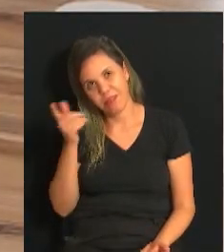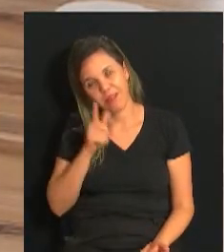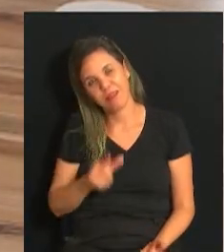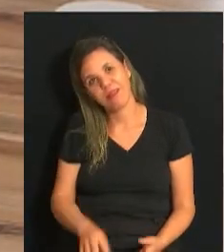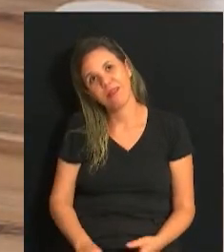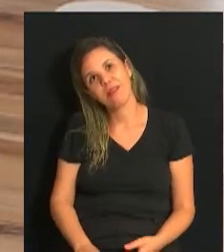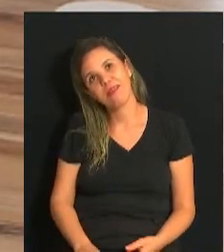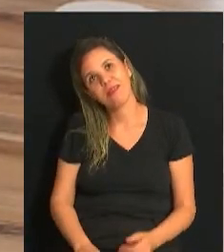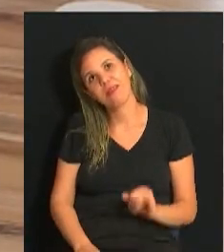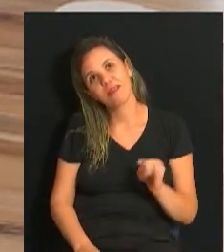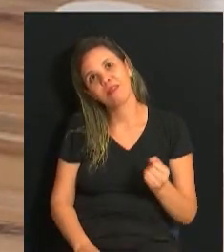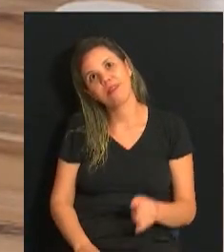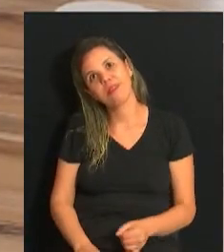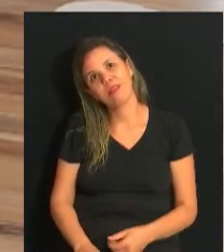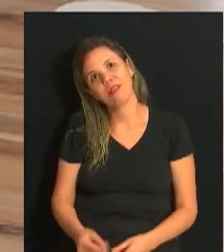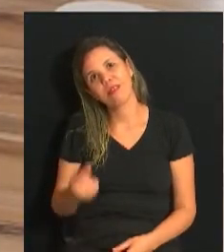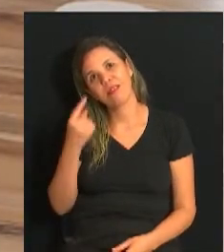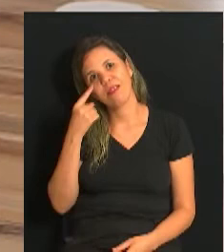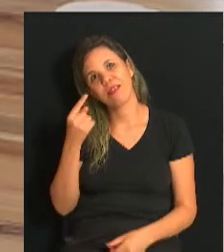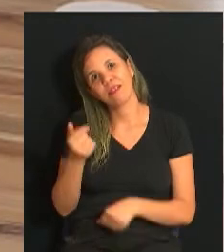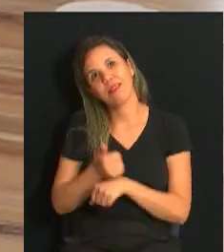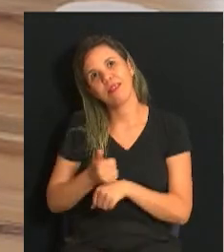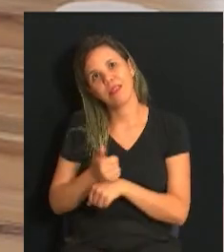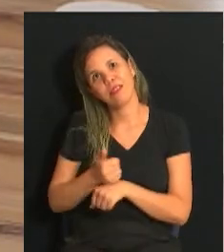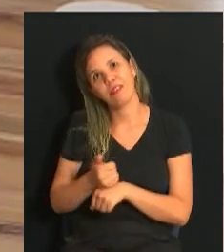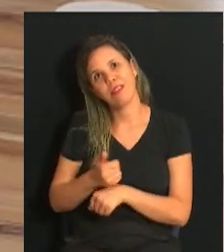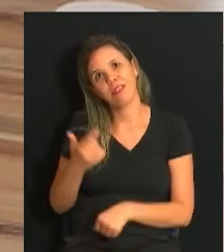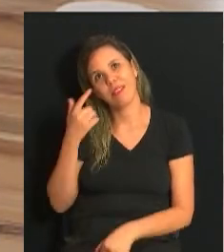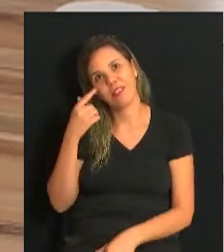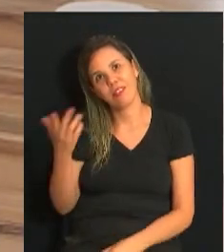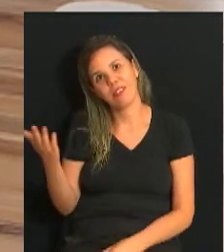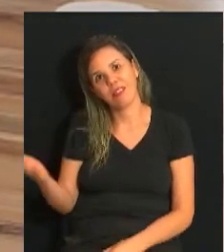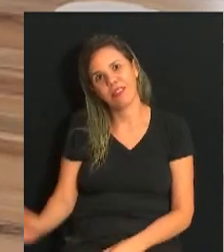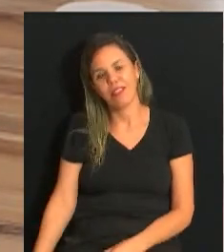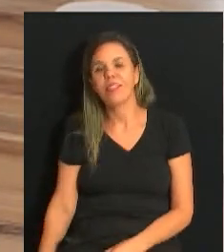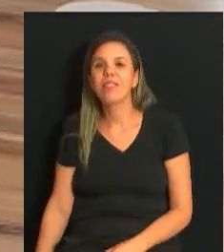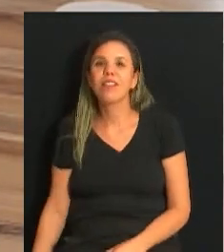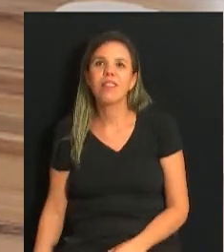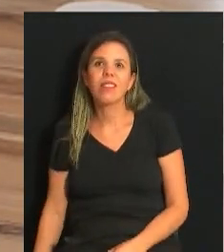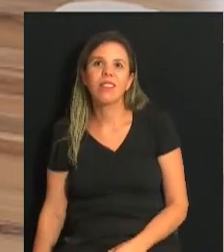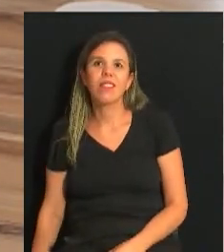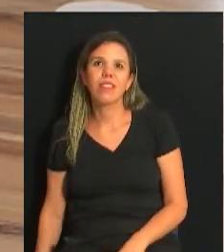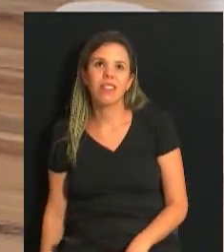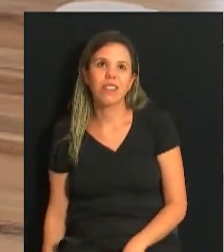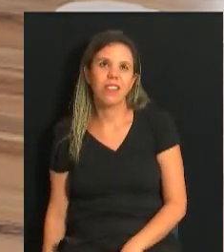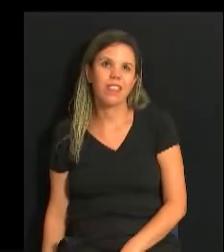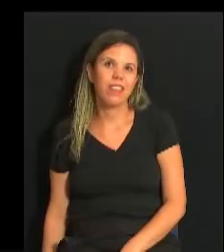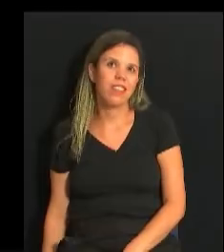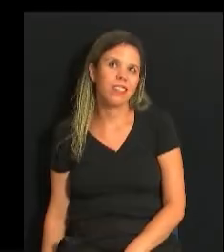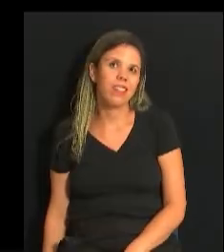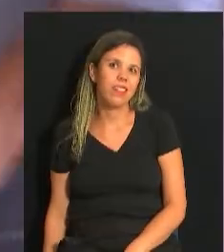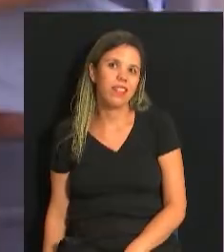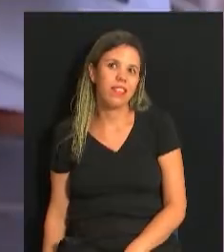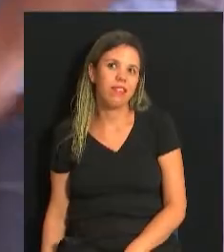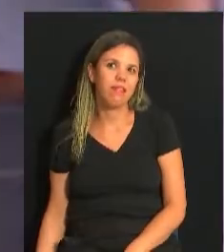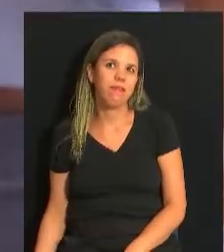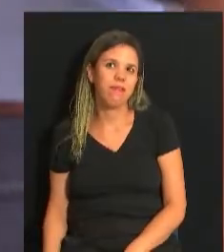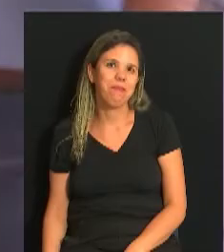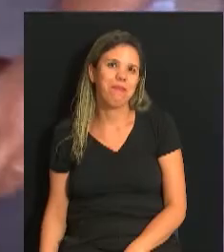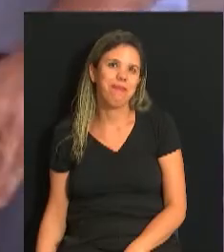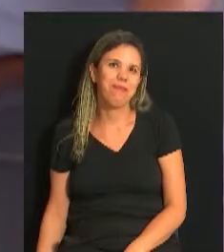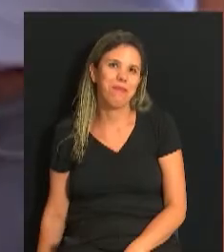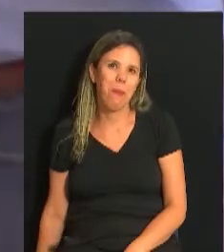valeu obrigado É isso aí pessoal já sabe né liga na profissão e